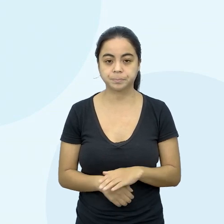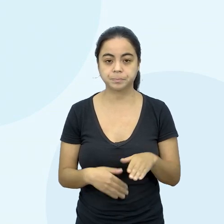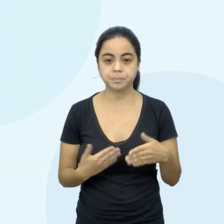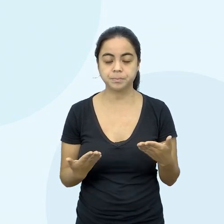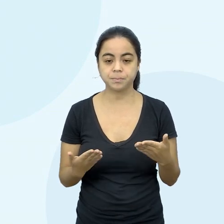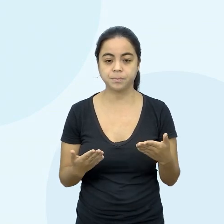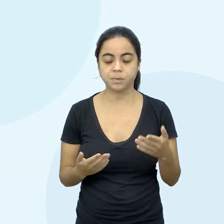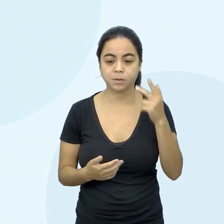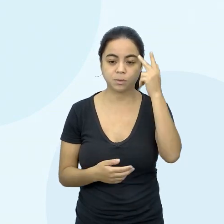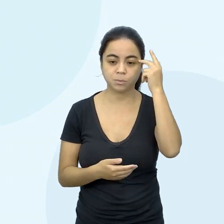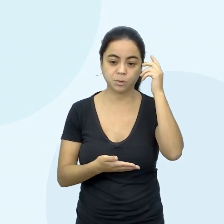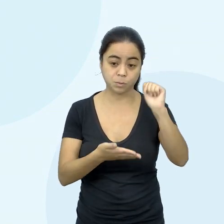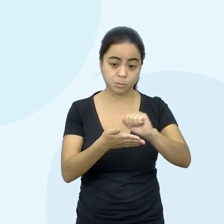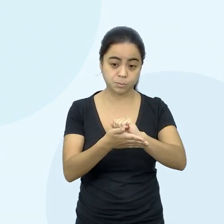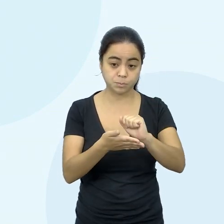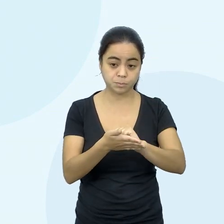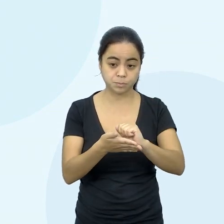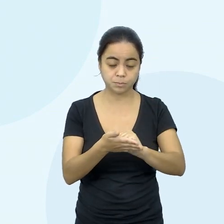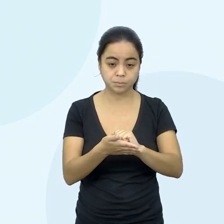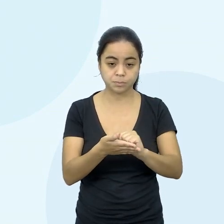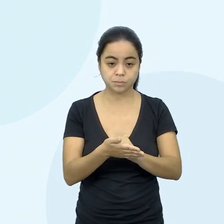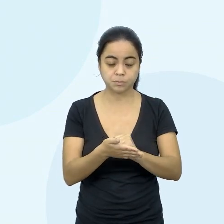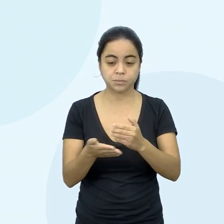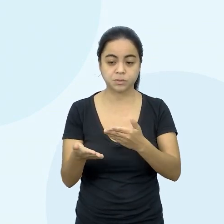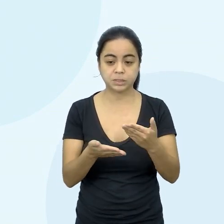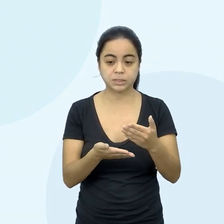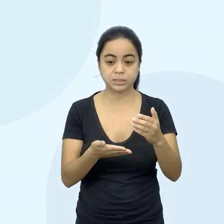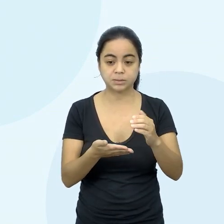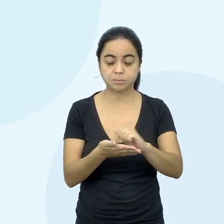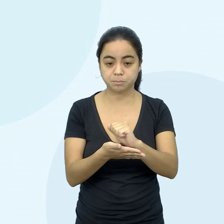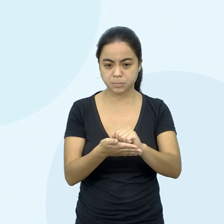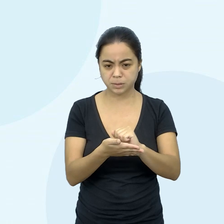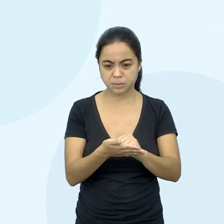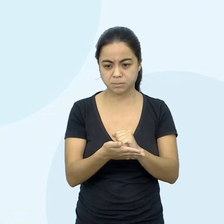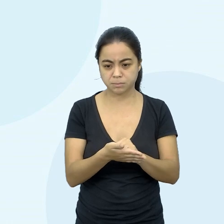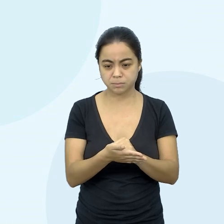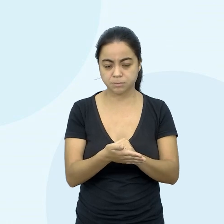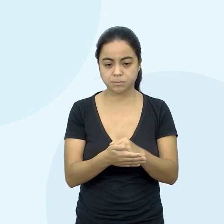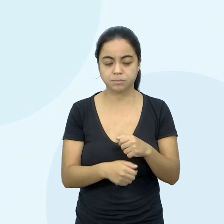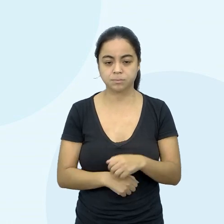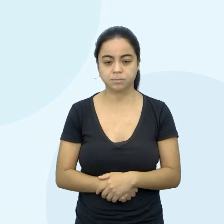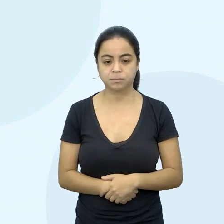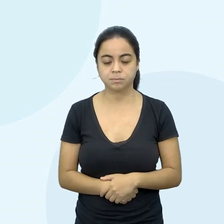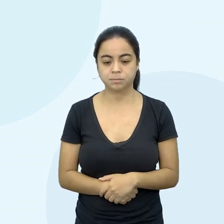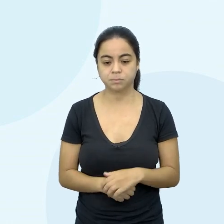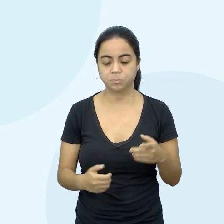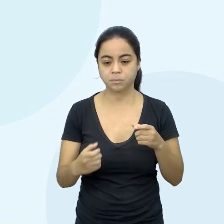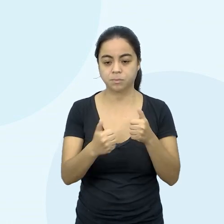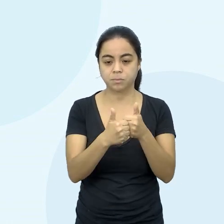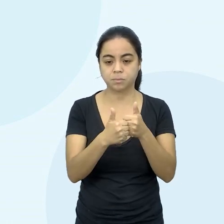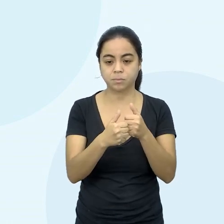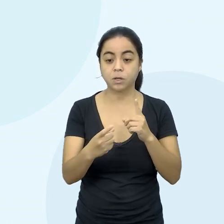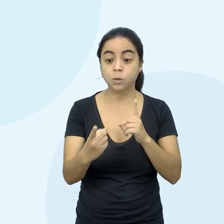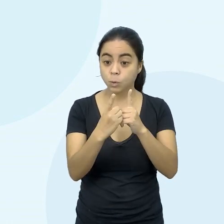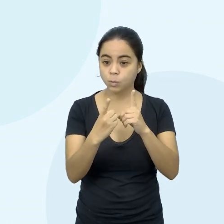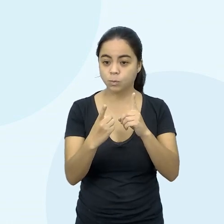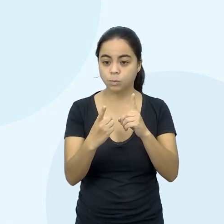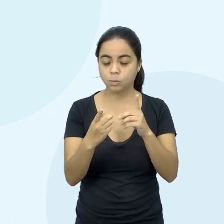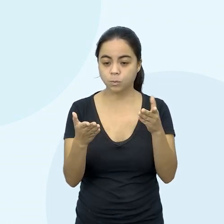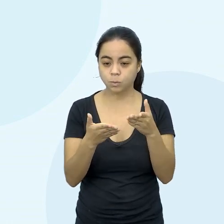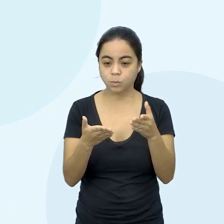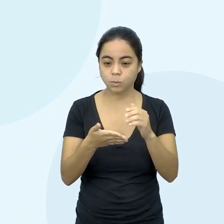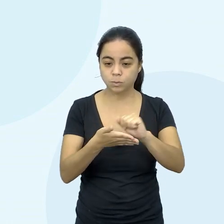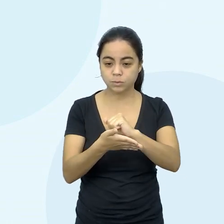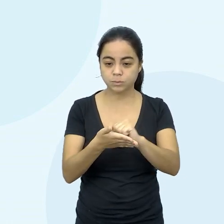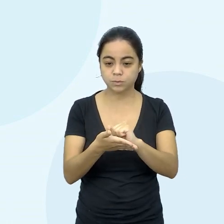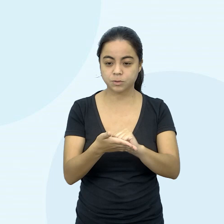é de praxe, a gente sempre deixa um tempo para vocês, professores, separarem os materiais para fazerem as anotações, né, do encontro de hoje no diário de